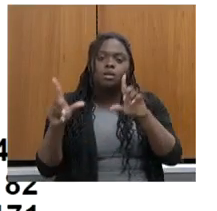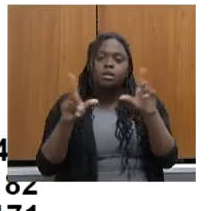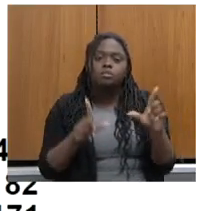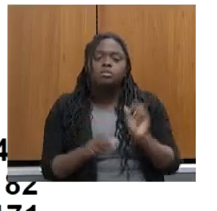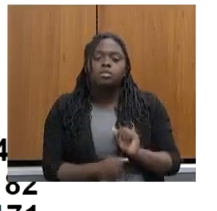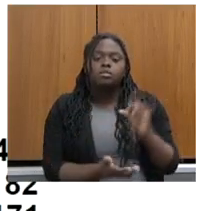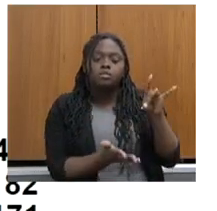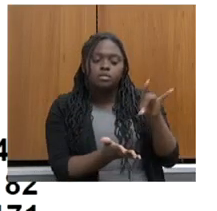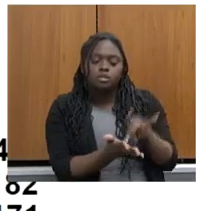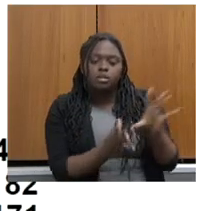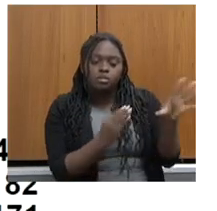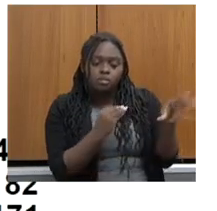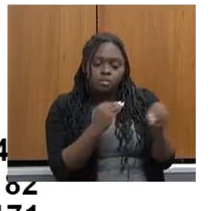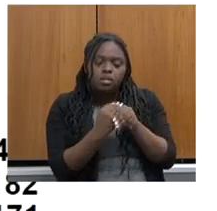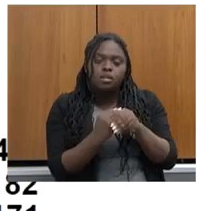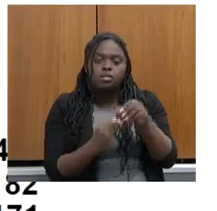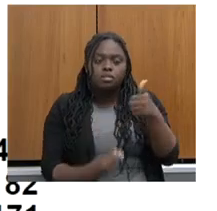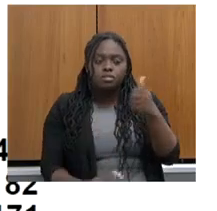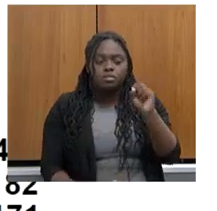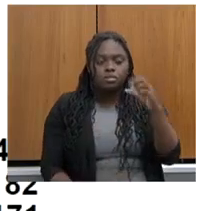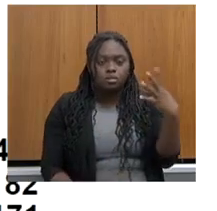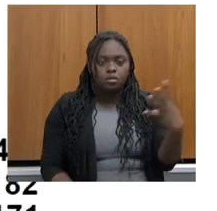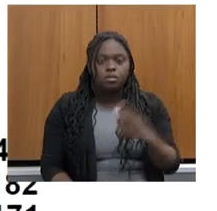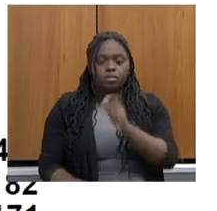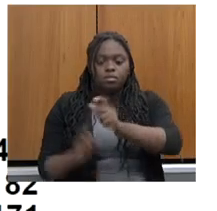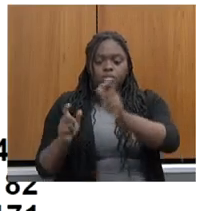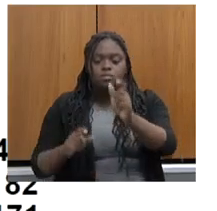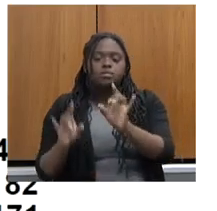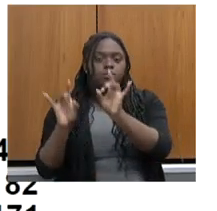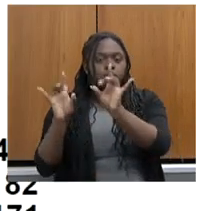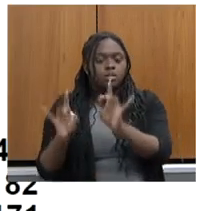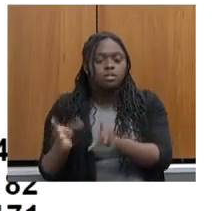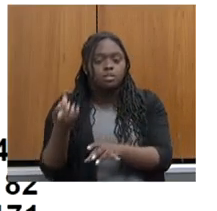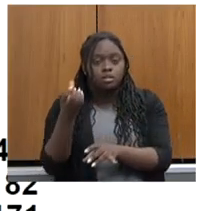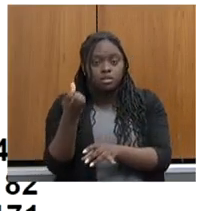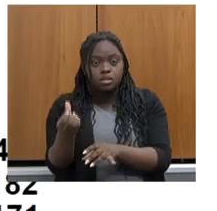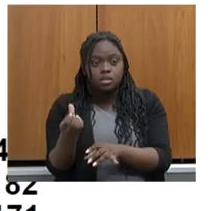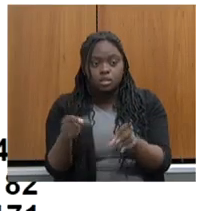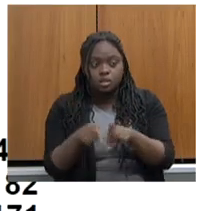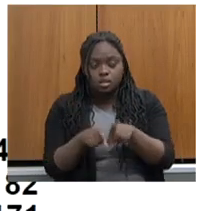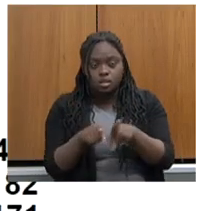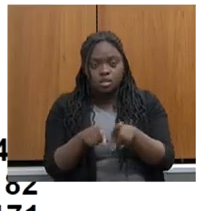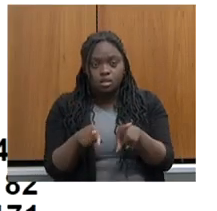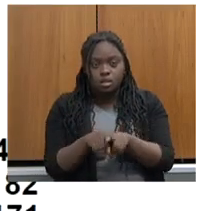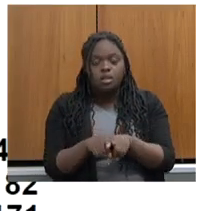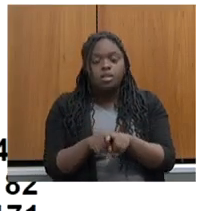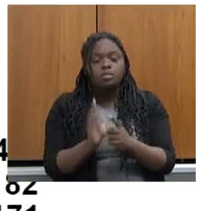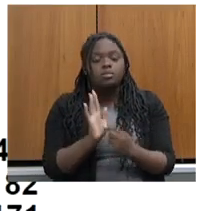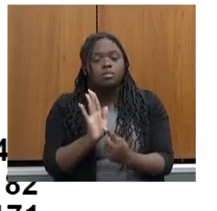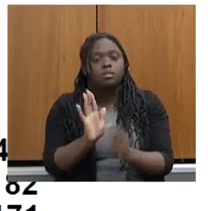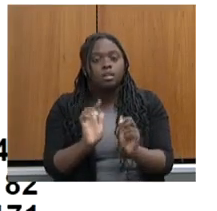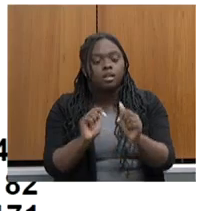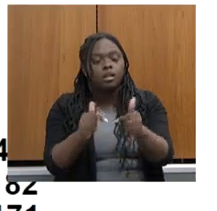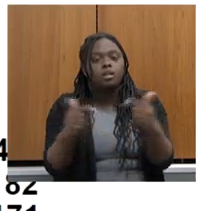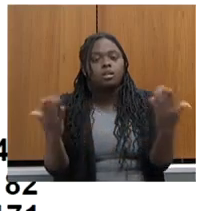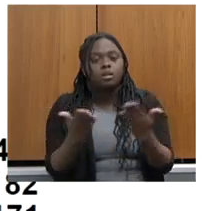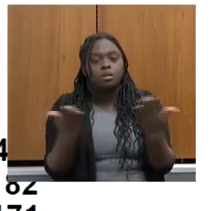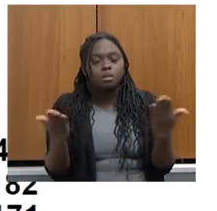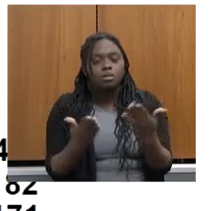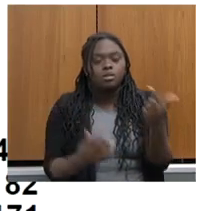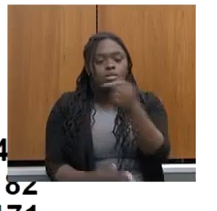184 quadro de Oficiais especialistas 6 e da reserva e que estão reconvocados atuando hoje são